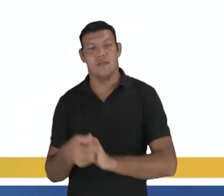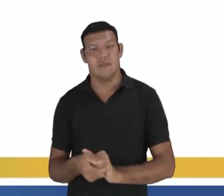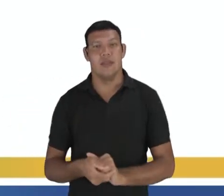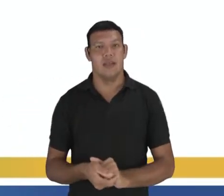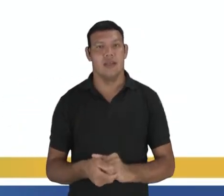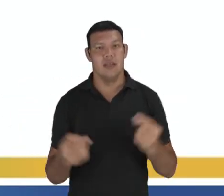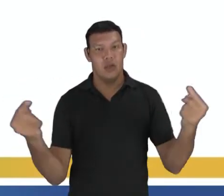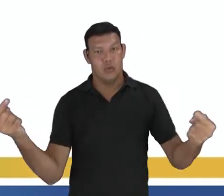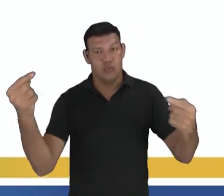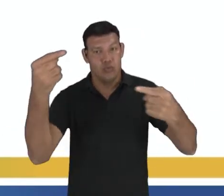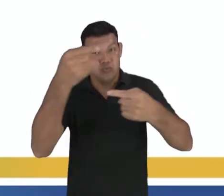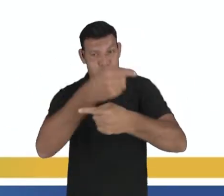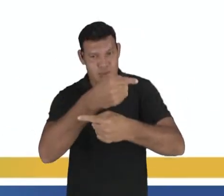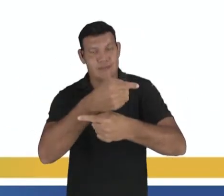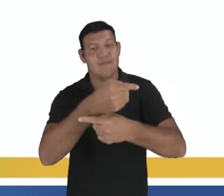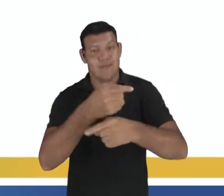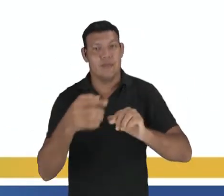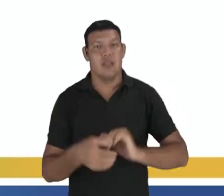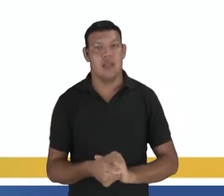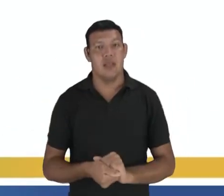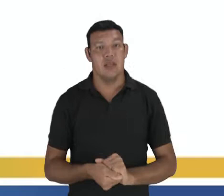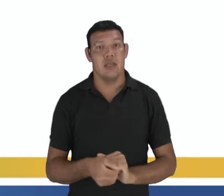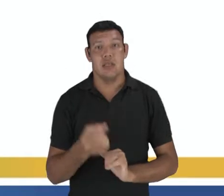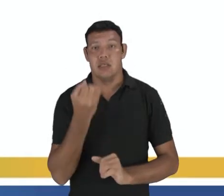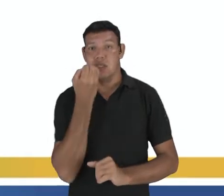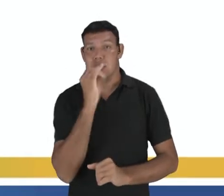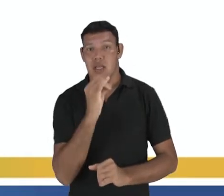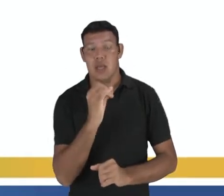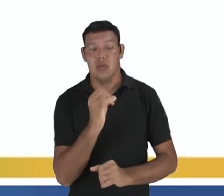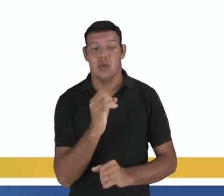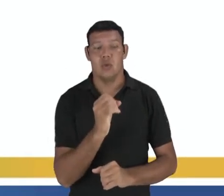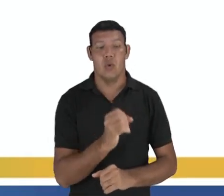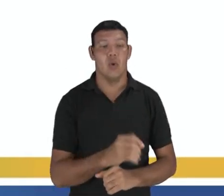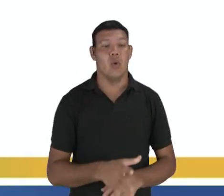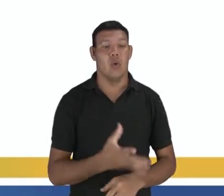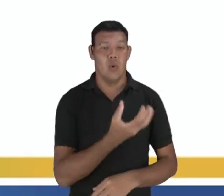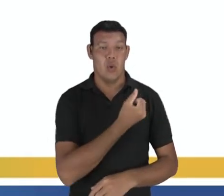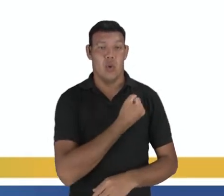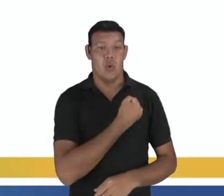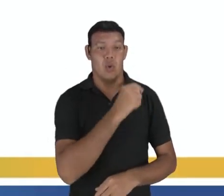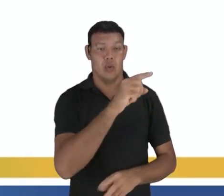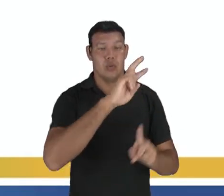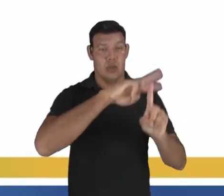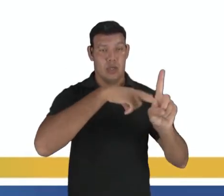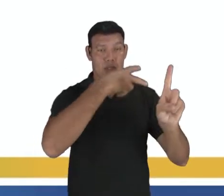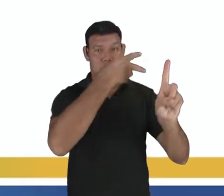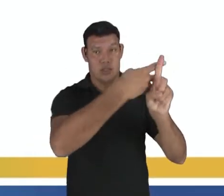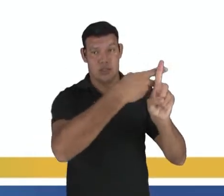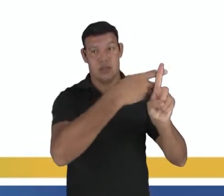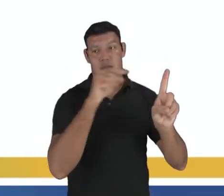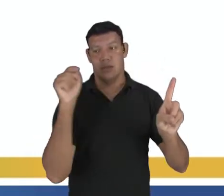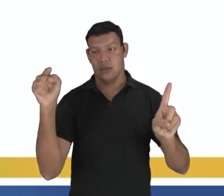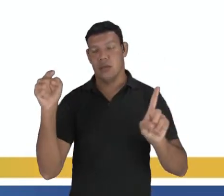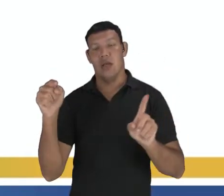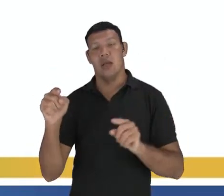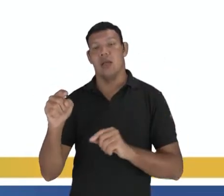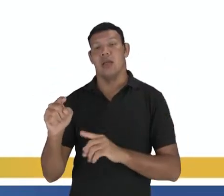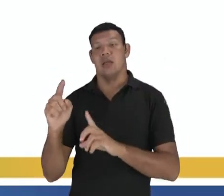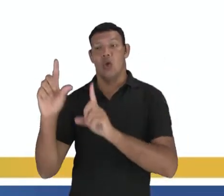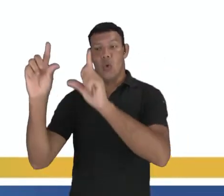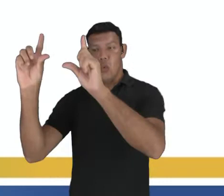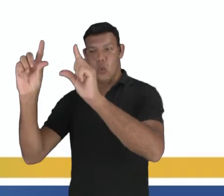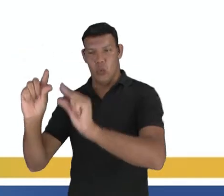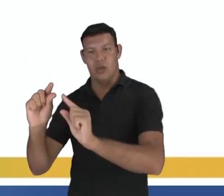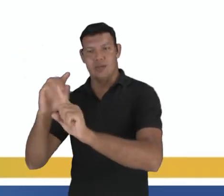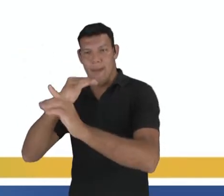são inversamente proporcionais quando um valor de uma dobra, o valor da outra se